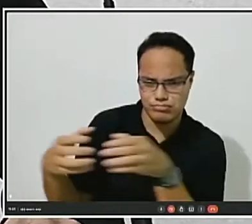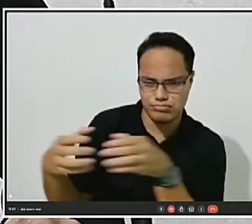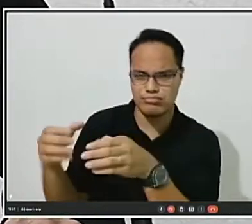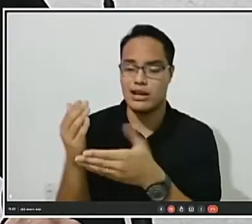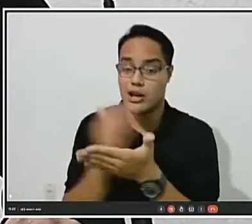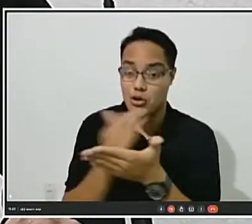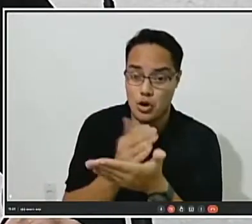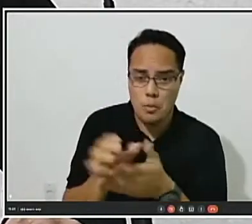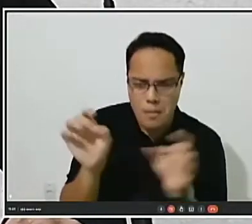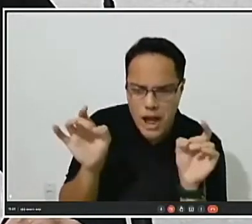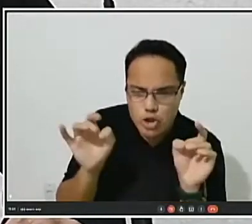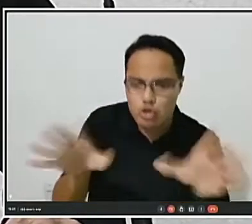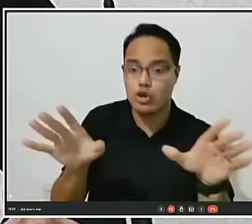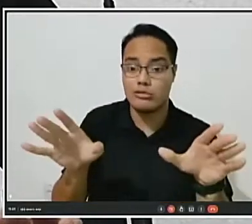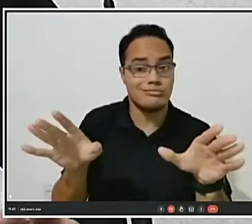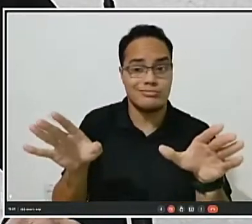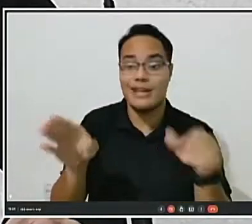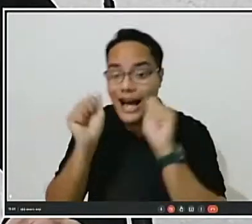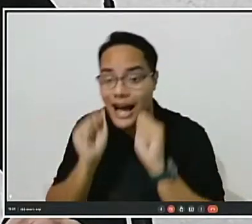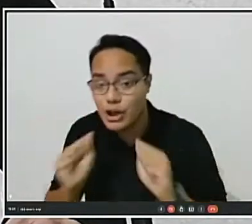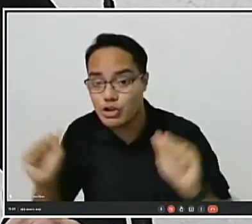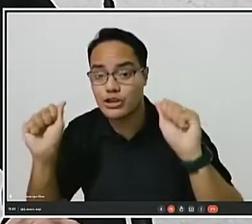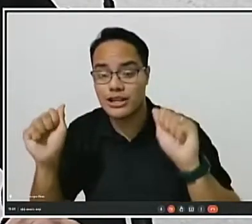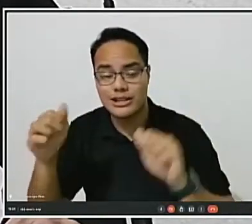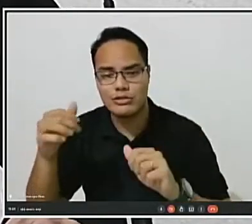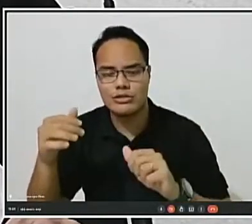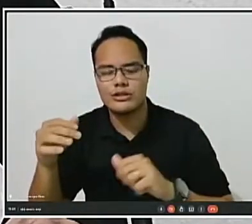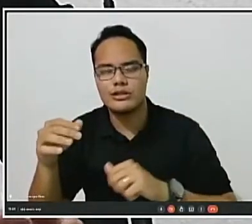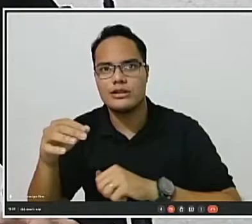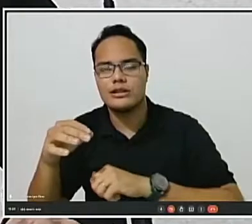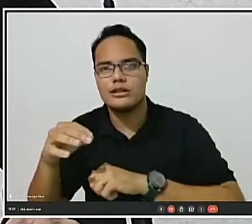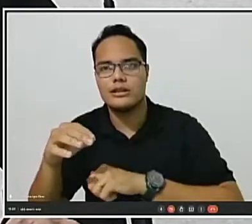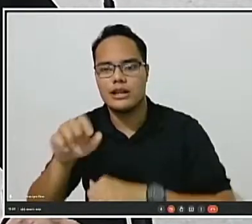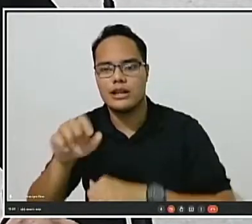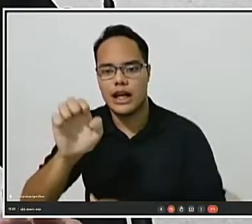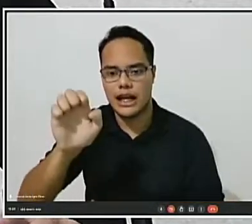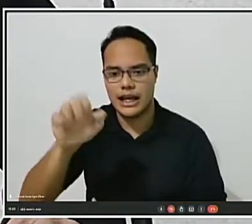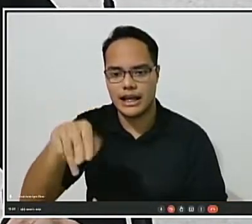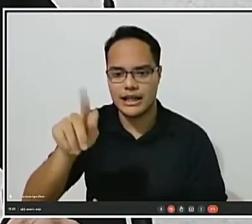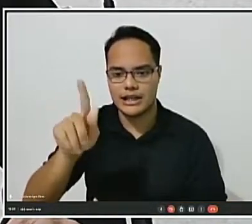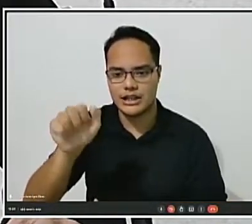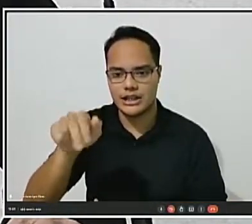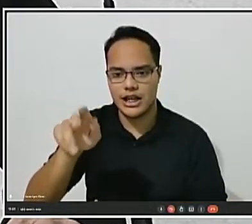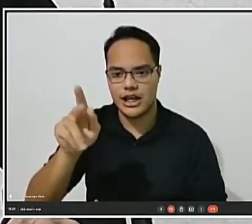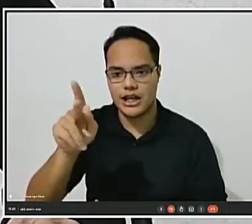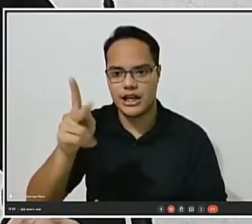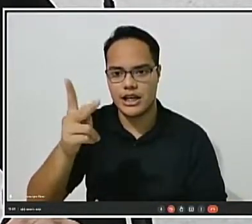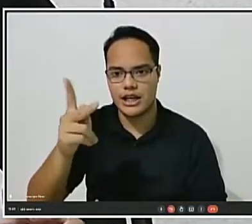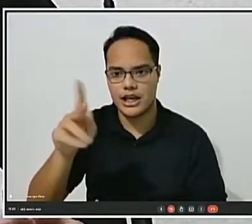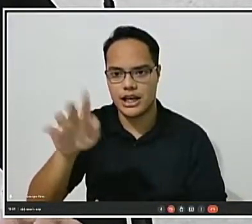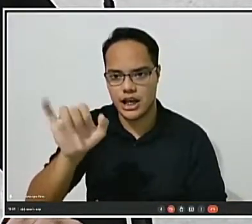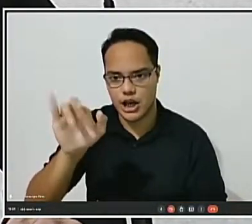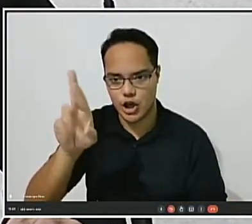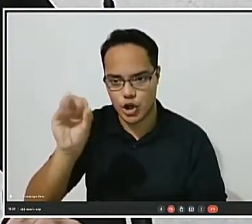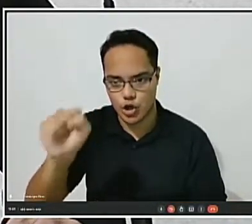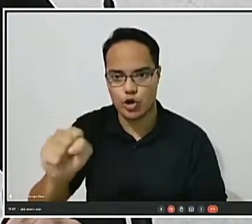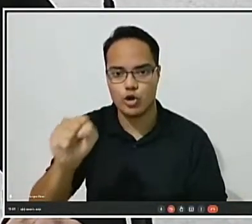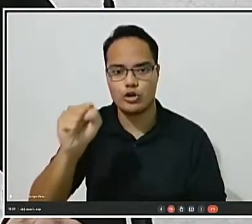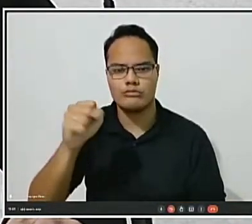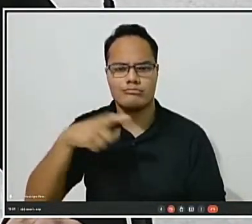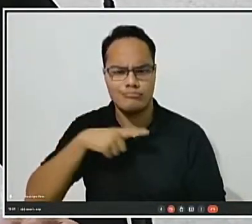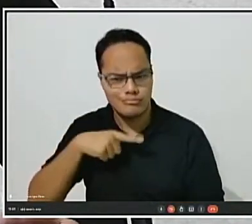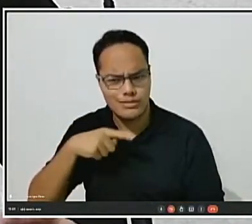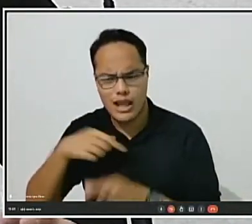Associação dos Engenheiros, conversando com o Aramis e com o Gilmar Burilli, eles têm um plano,